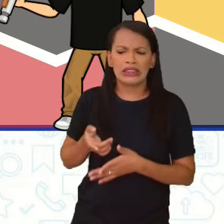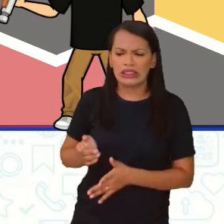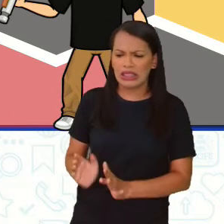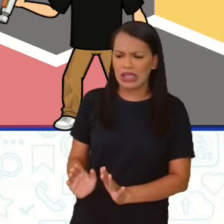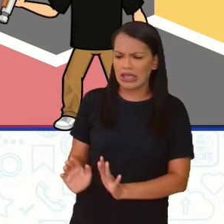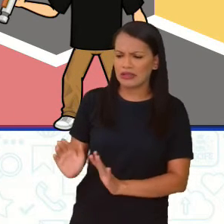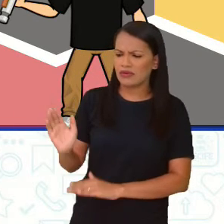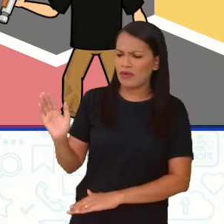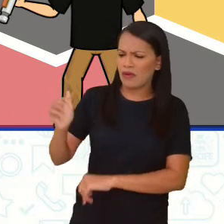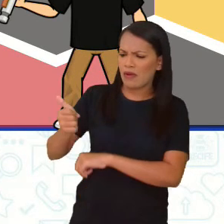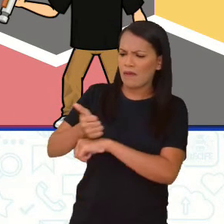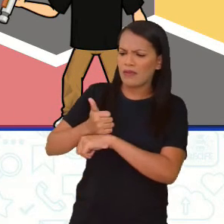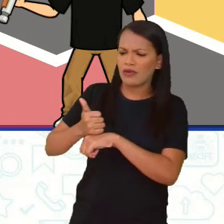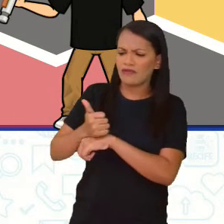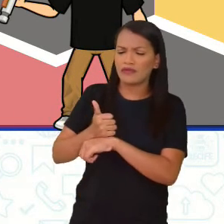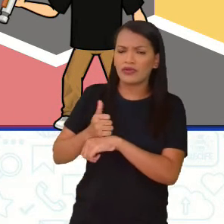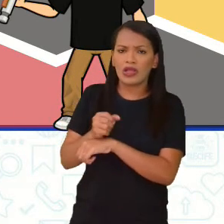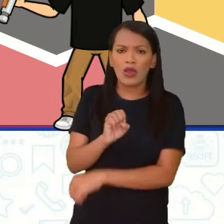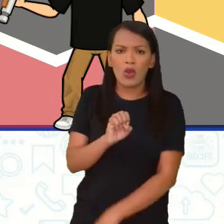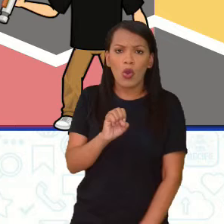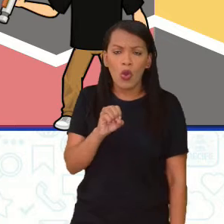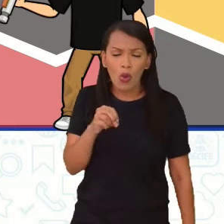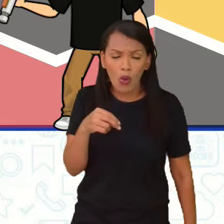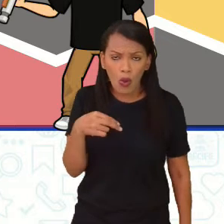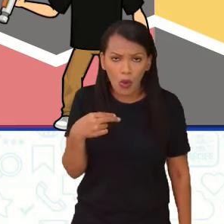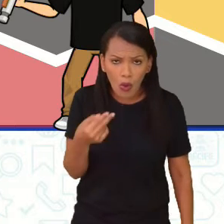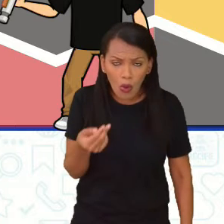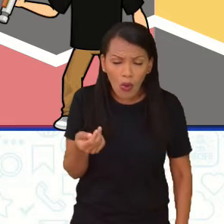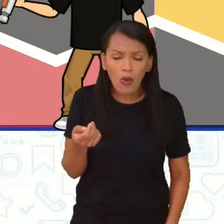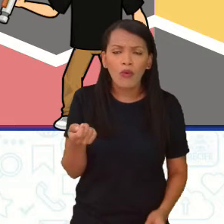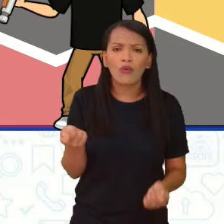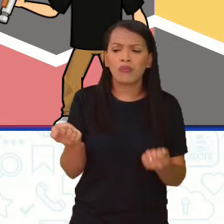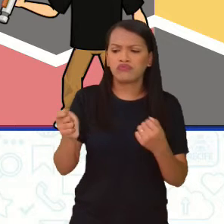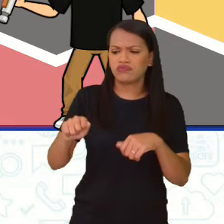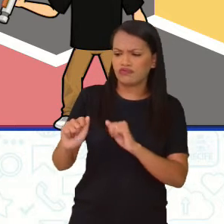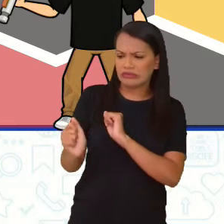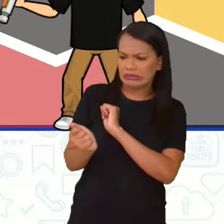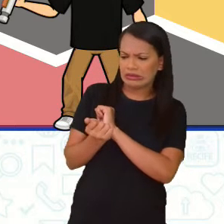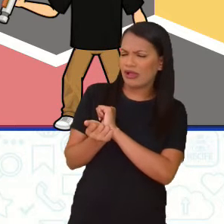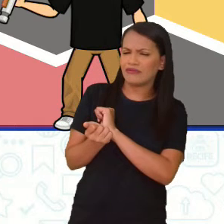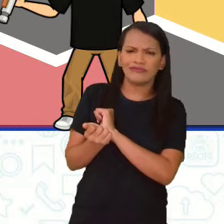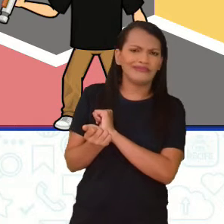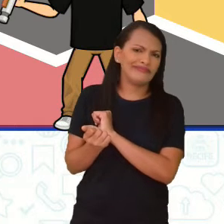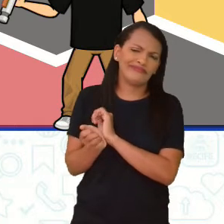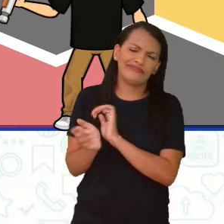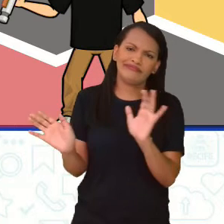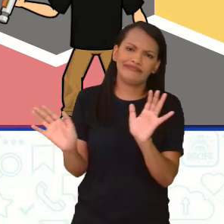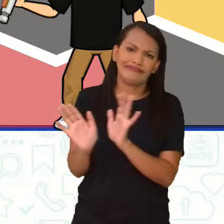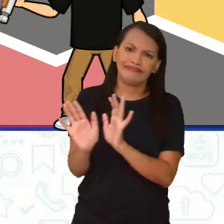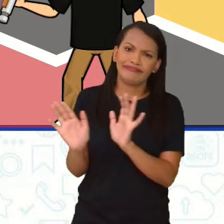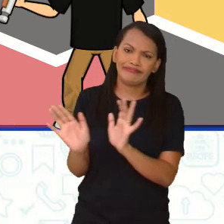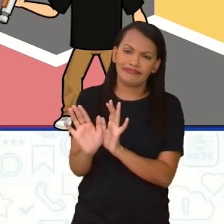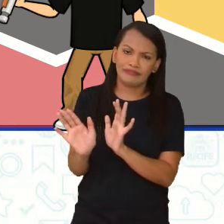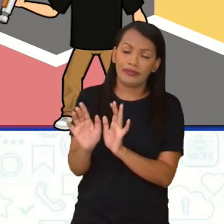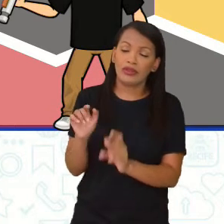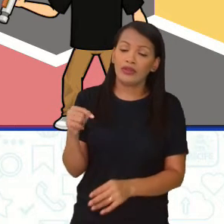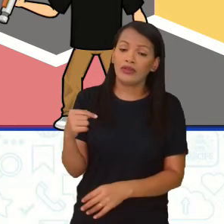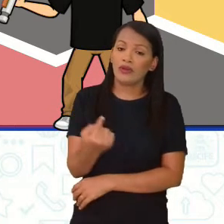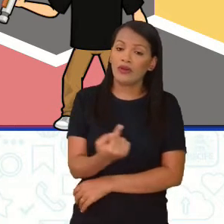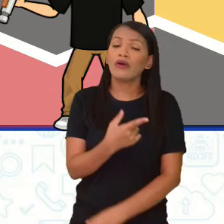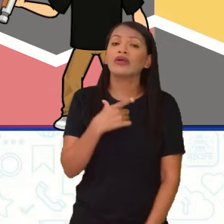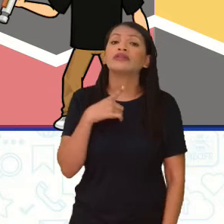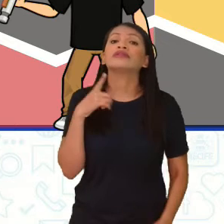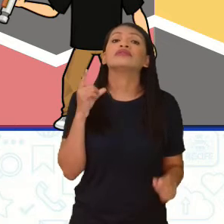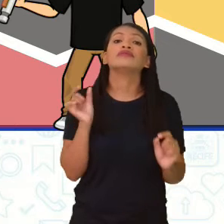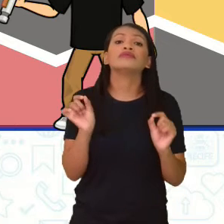uma profissão ou de uma condição, né, como a de escravo. Então, nesse sentido, a gente tem o